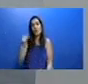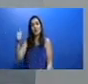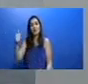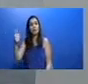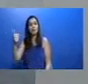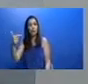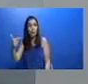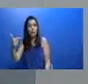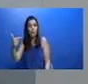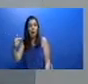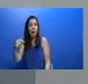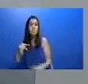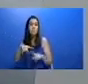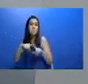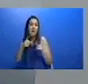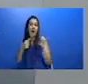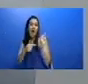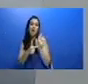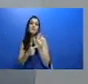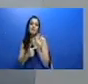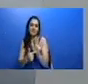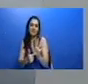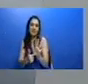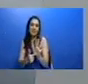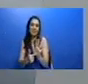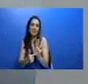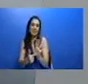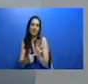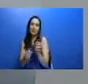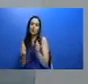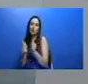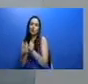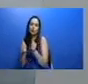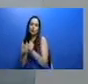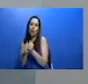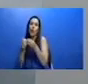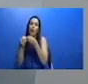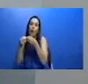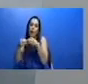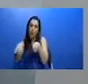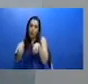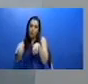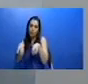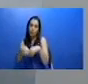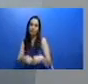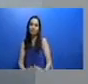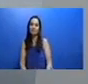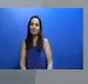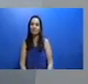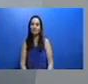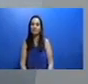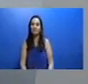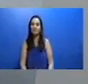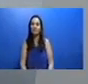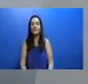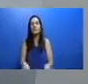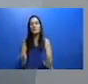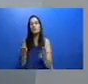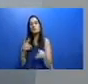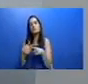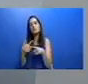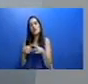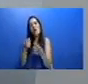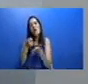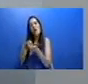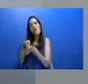estamos representando. Então, ela fica aqui pertinho dos ovos, porque nós compramos xícaras as dúzias. E quando tem